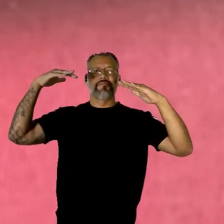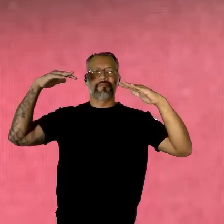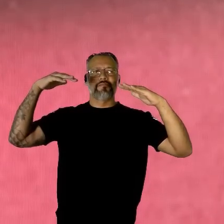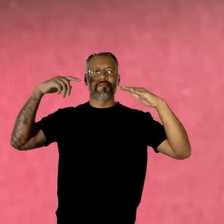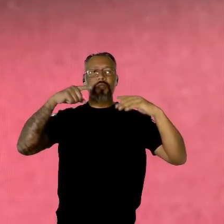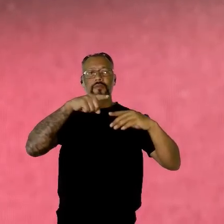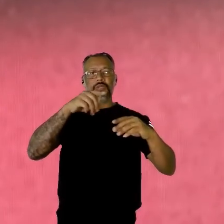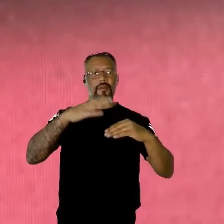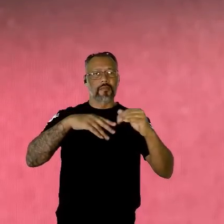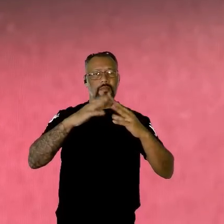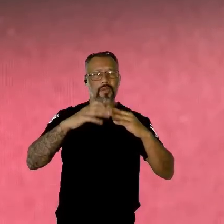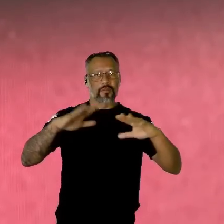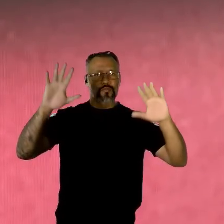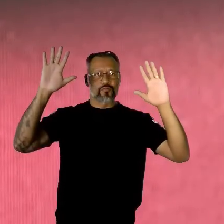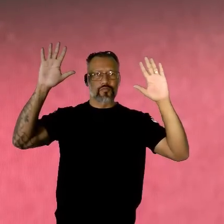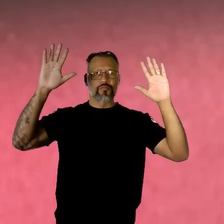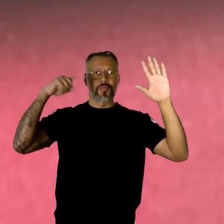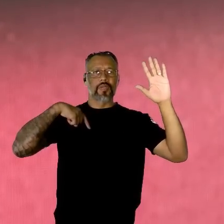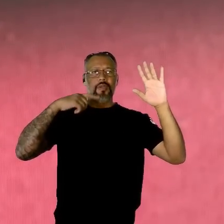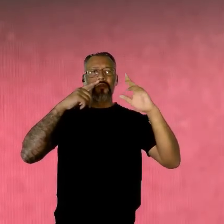levanta as mãos